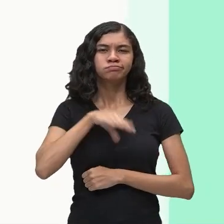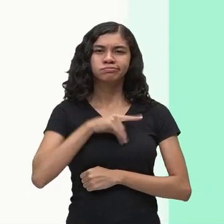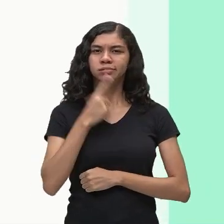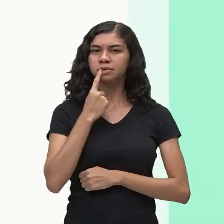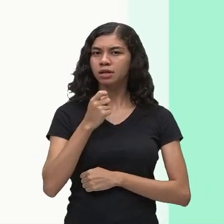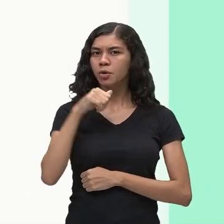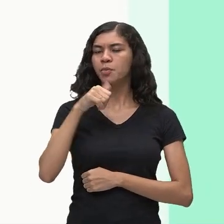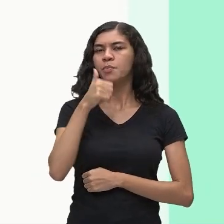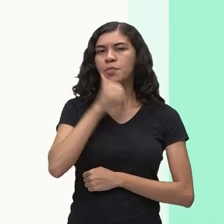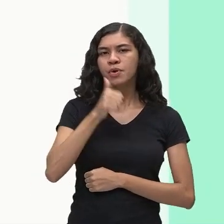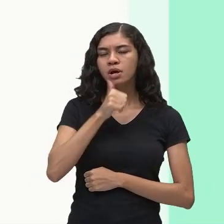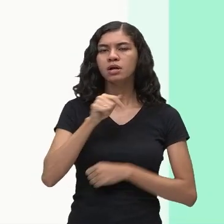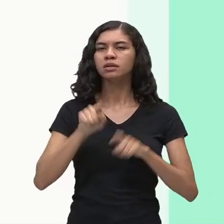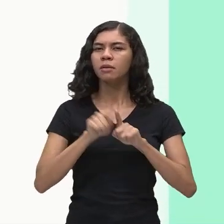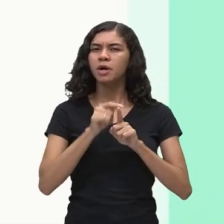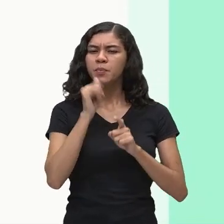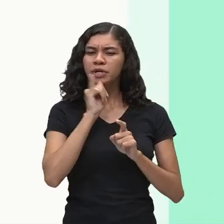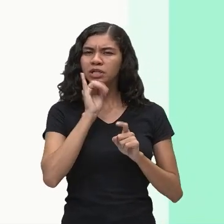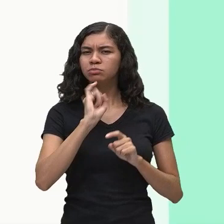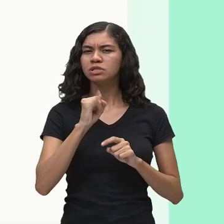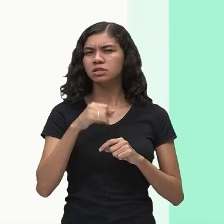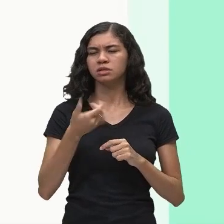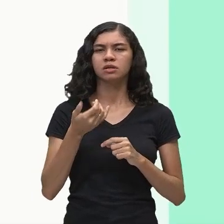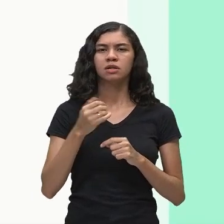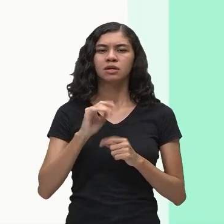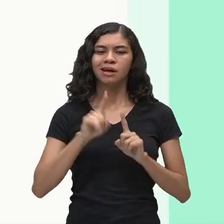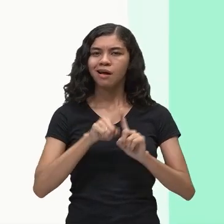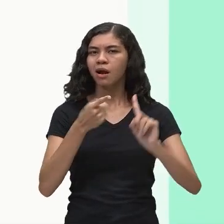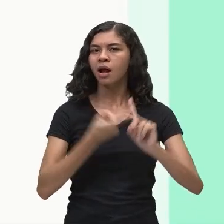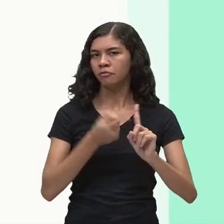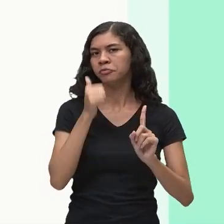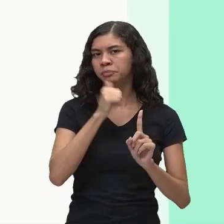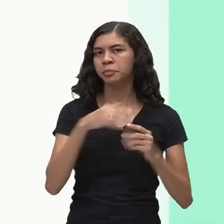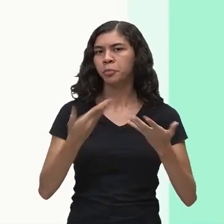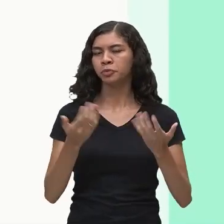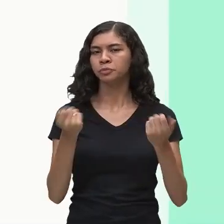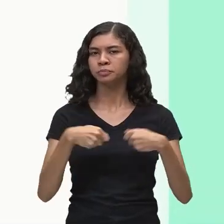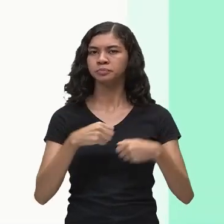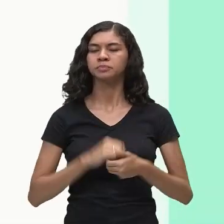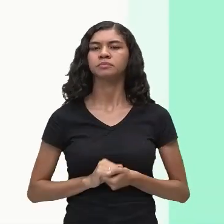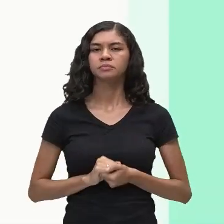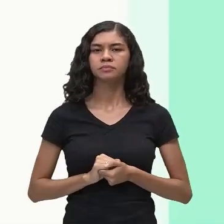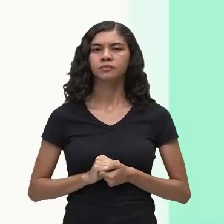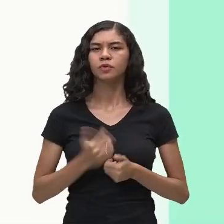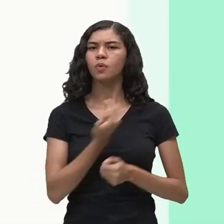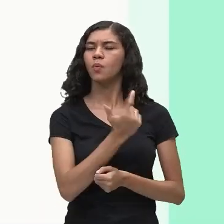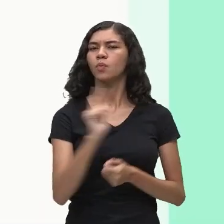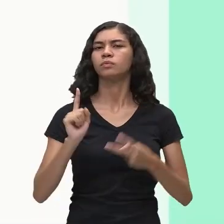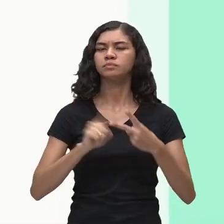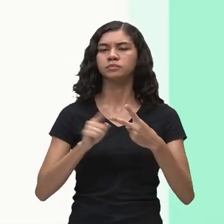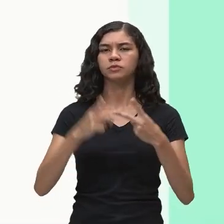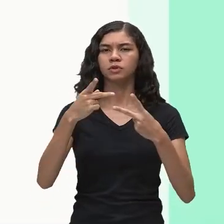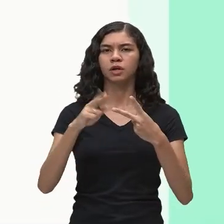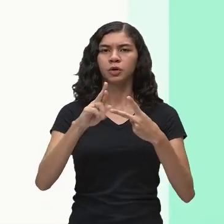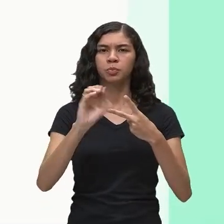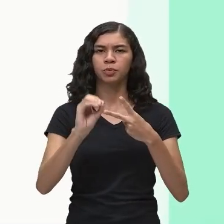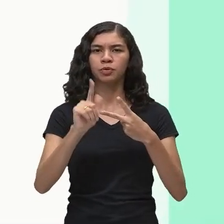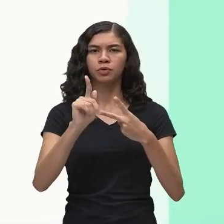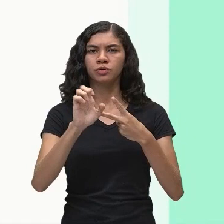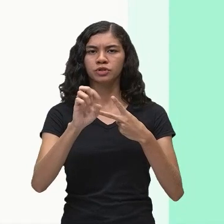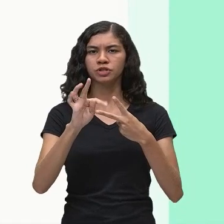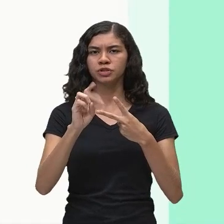o útero para uma possível gravidez. O outro hormônio produzido pelos ovários é a progesterona. E